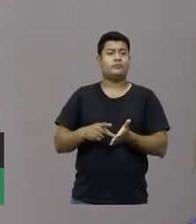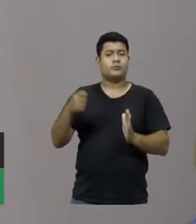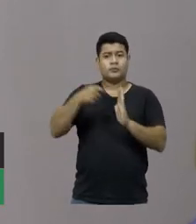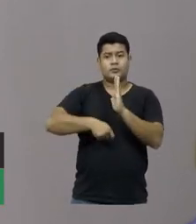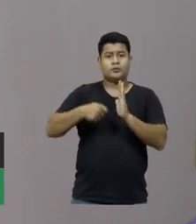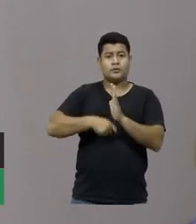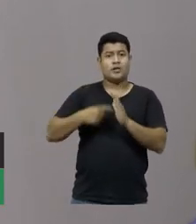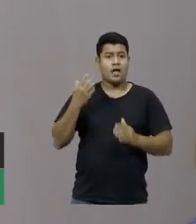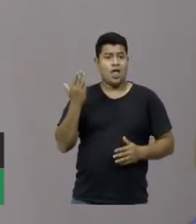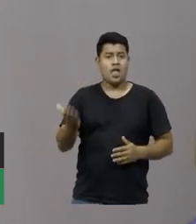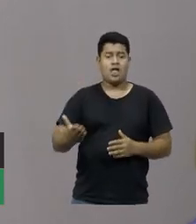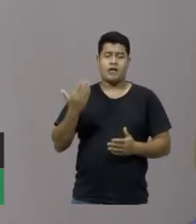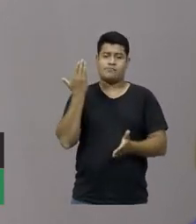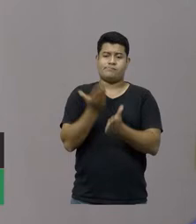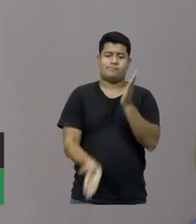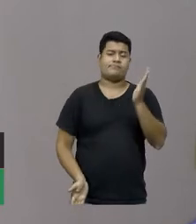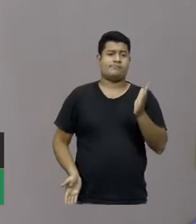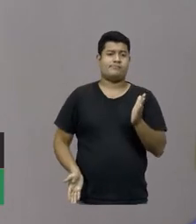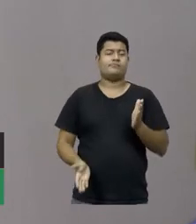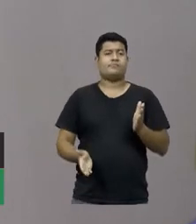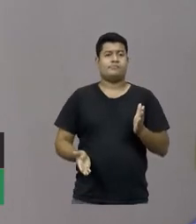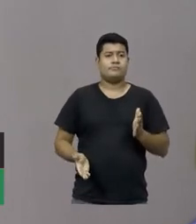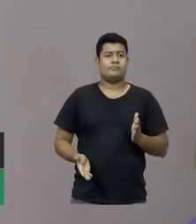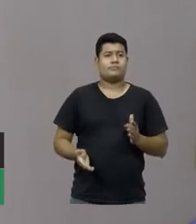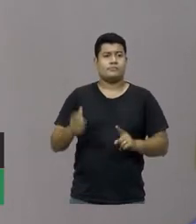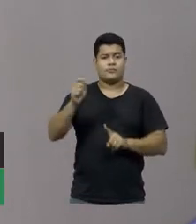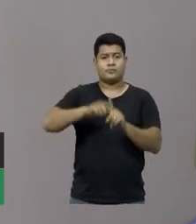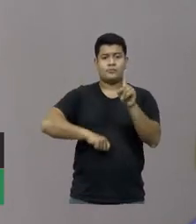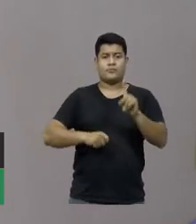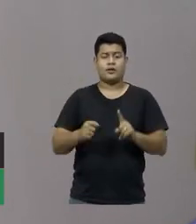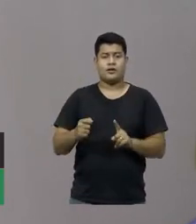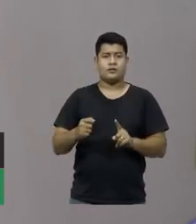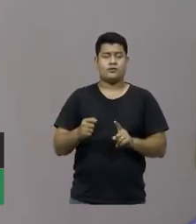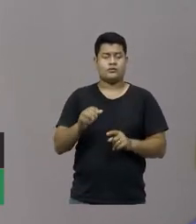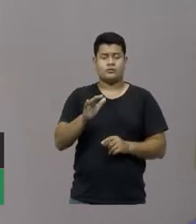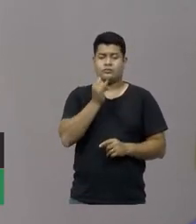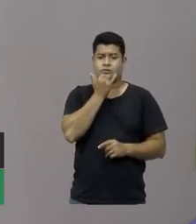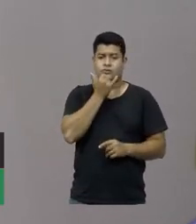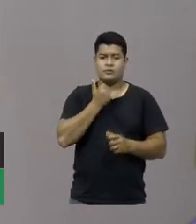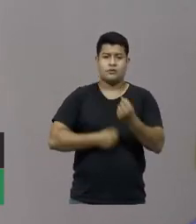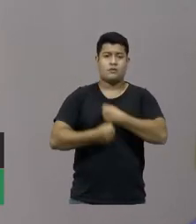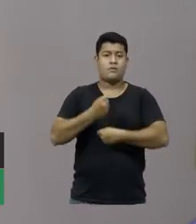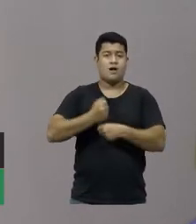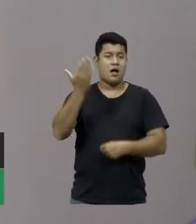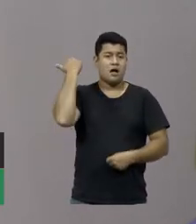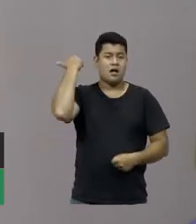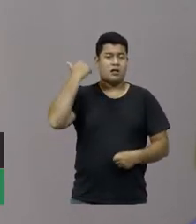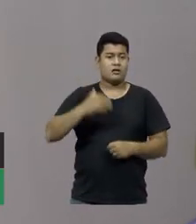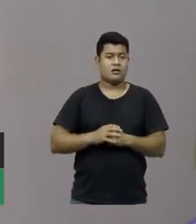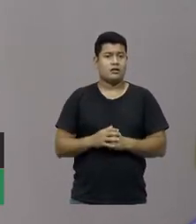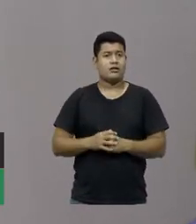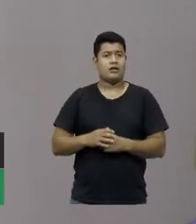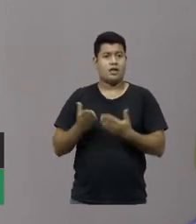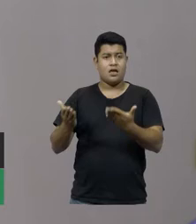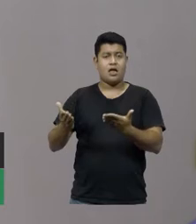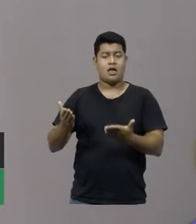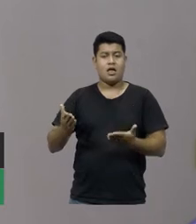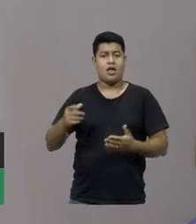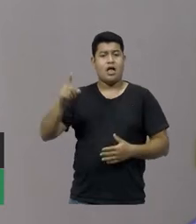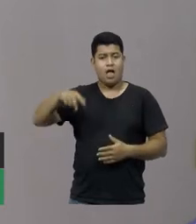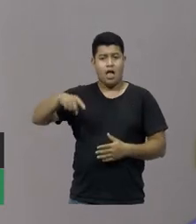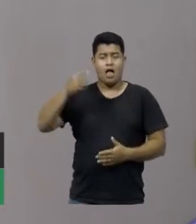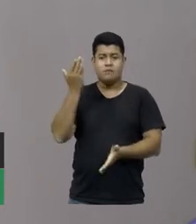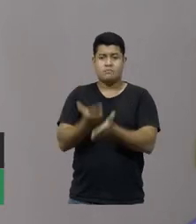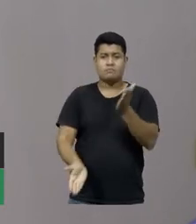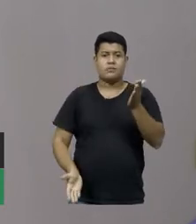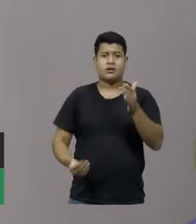foi esse que perdeu na luta da semana do mês passado, aliás, do ano passado. Foi o soldado que perdeu na linear.